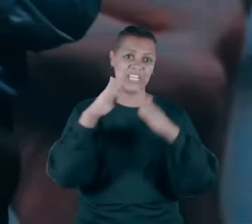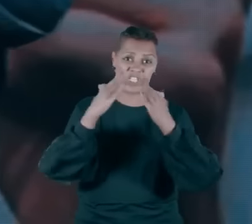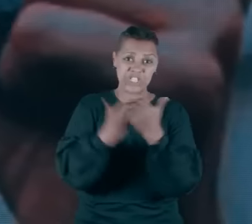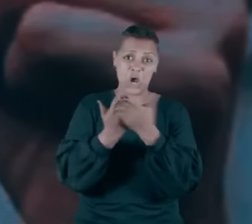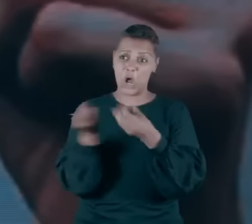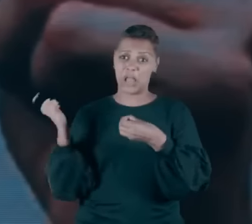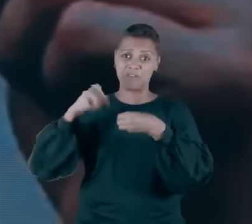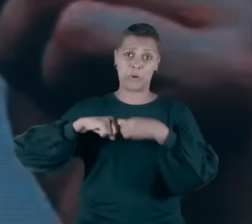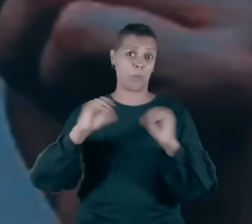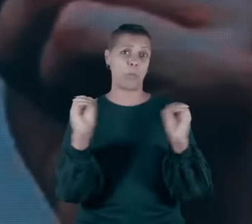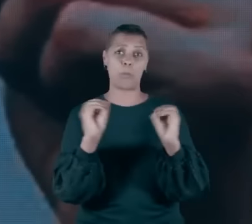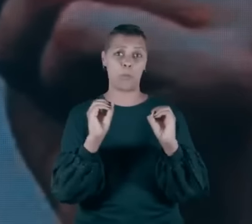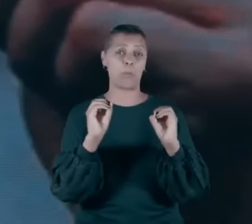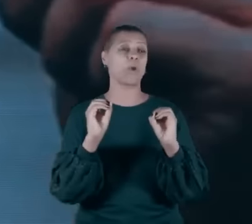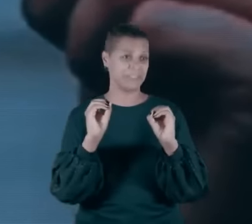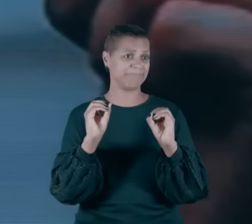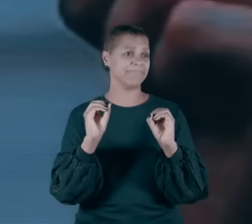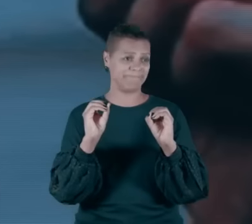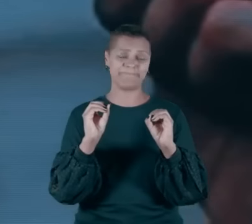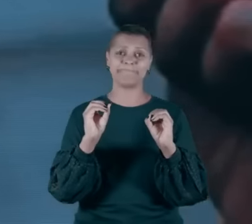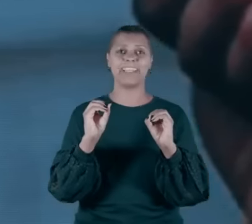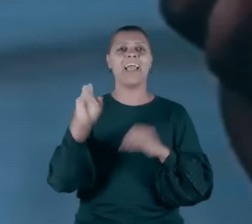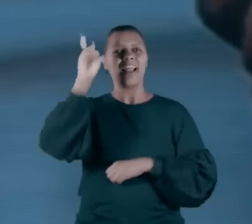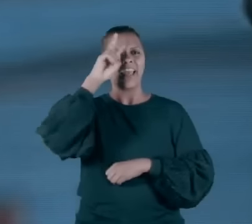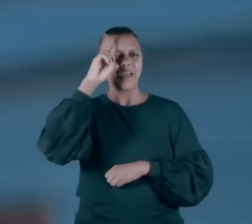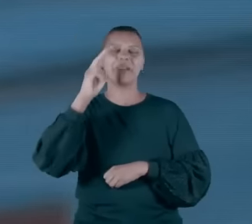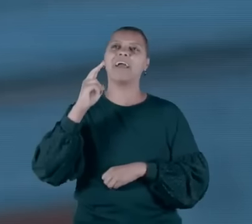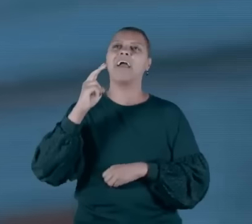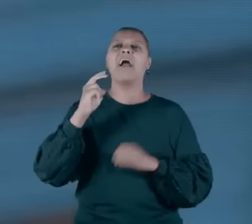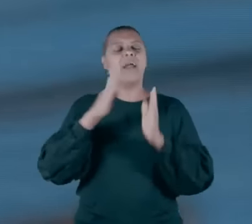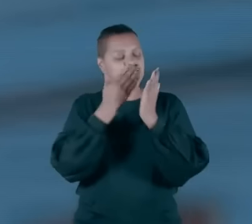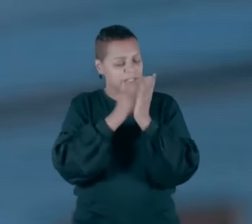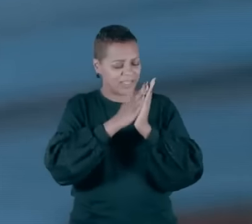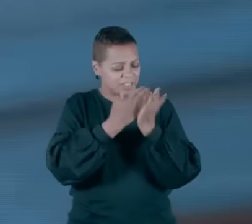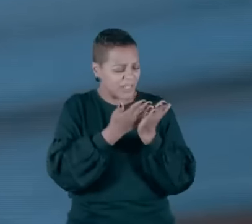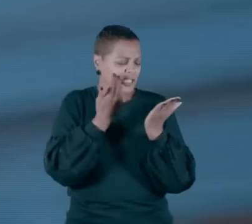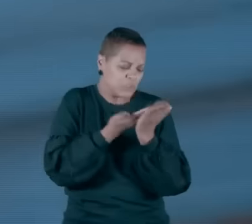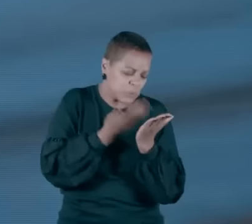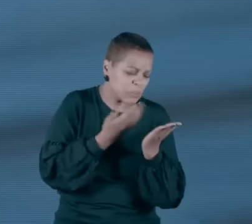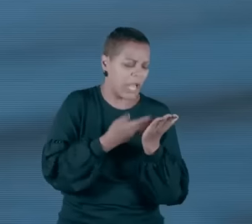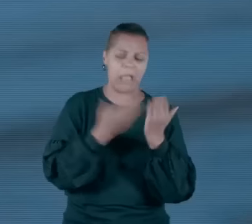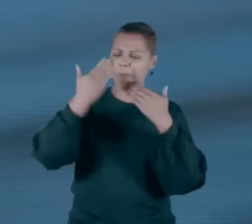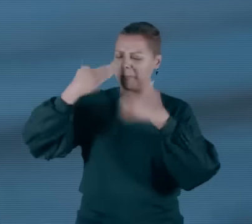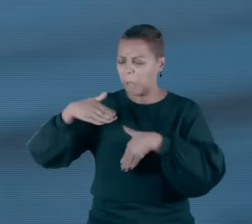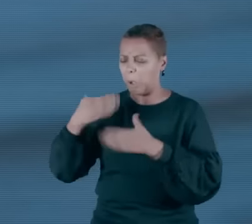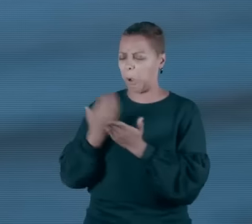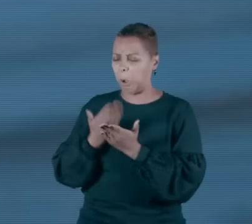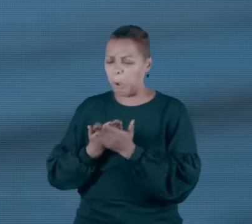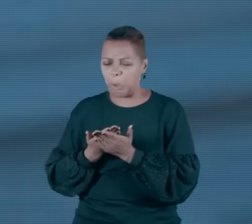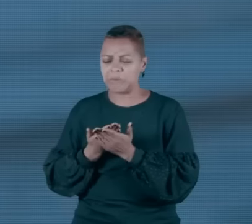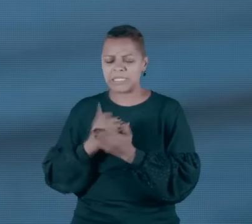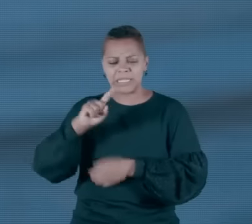escola e todo aquele esforço de ter que levantar de ter que estudar paraa prova tudo no final